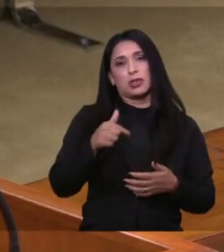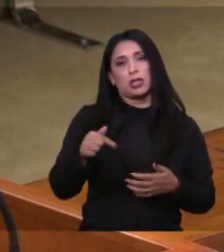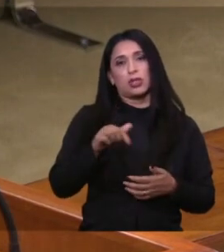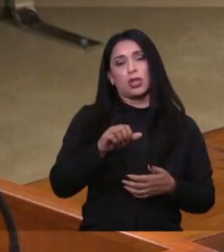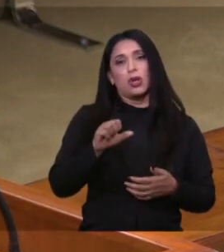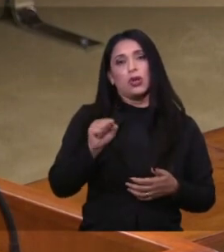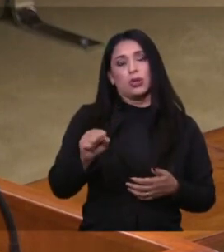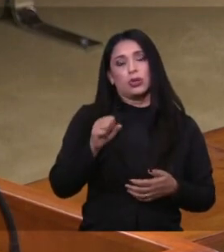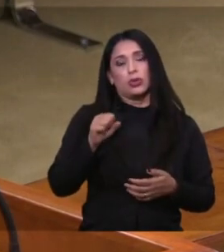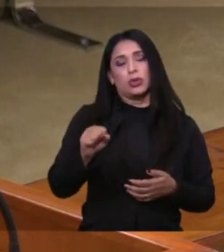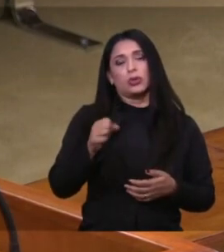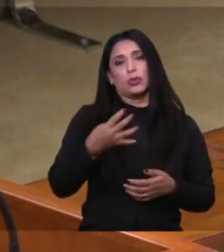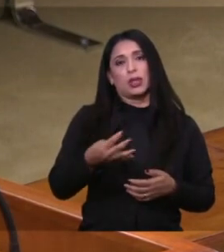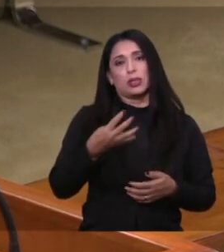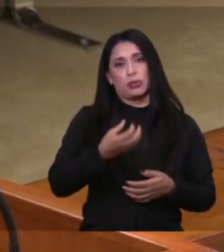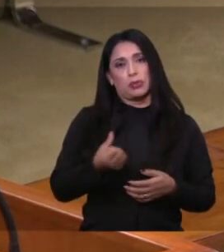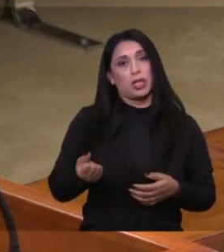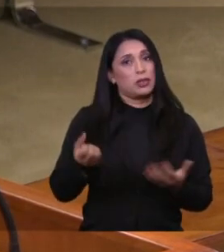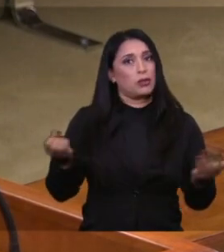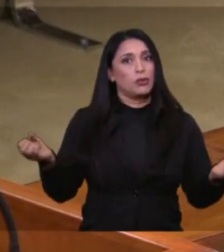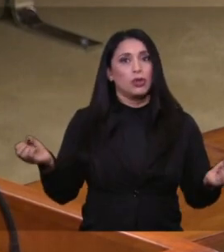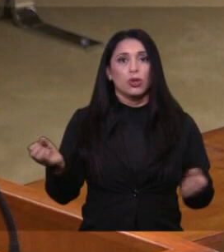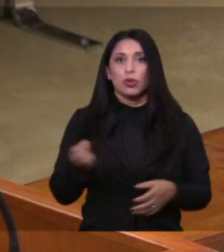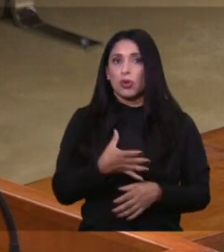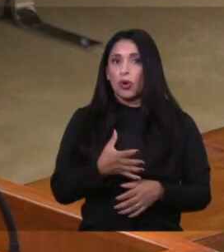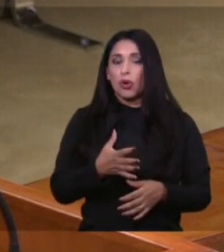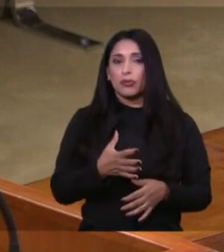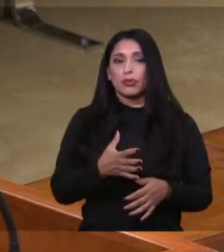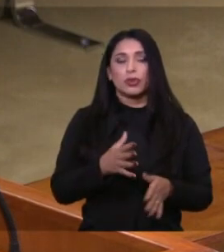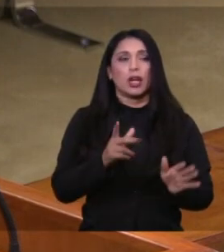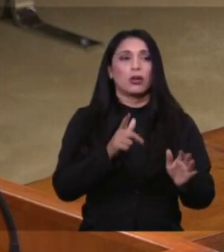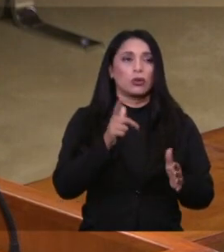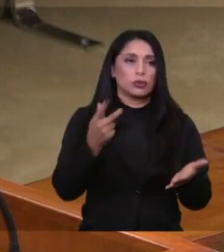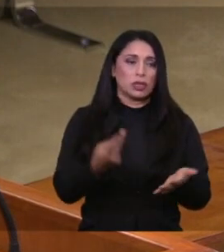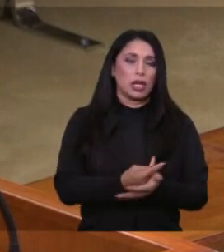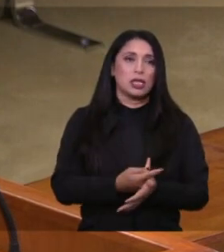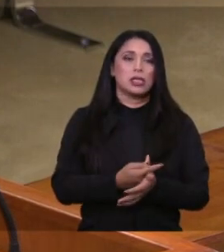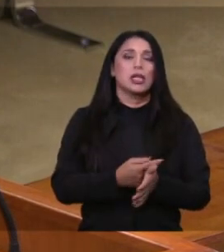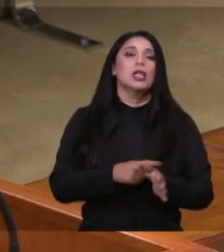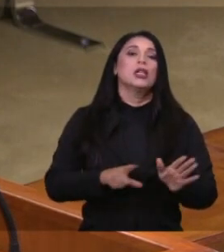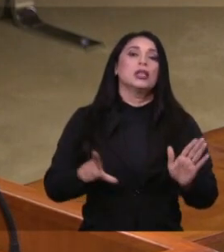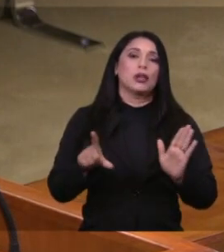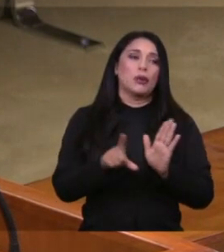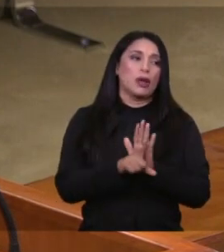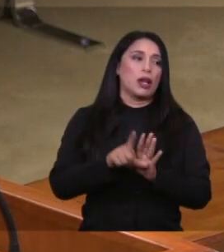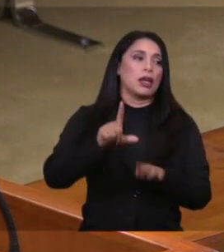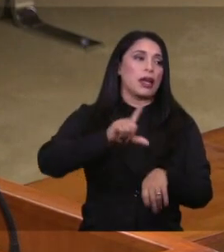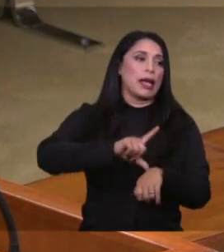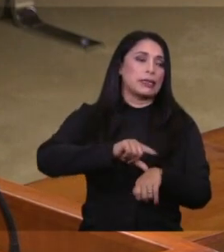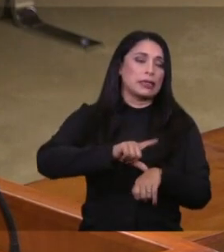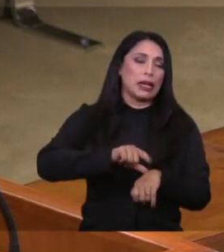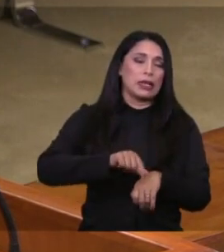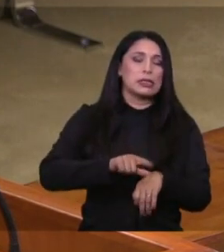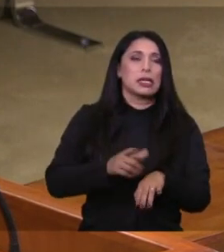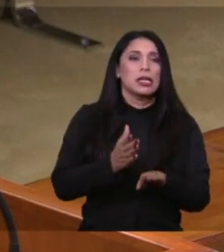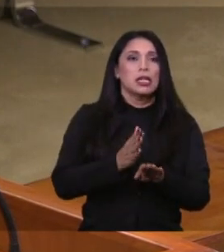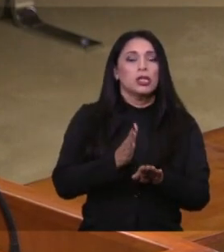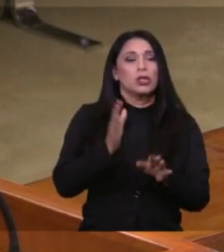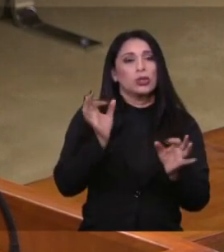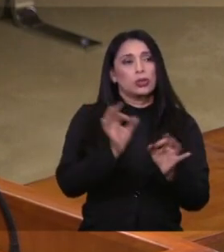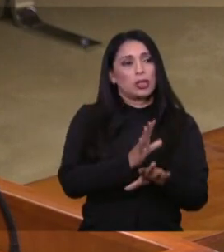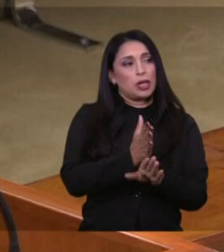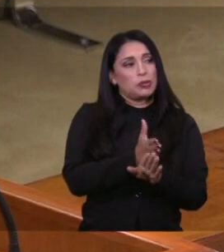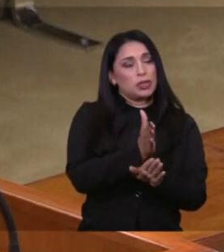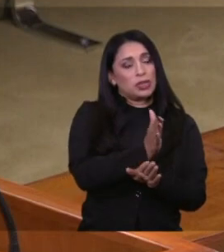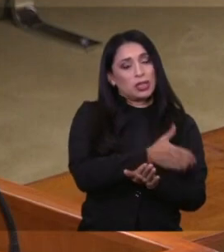578-846. Portanto, não é nova essa situação em que uma tramitação legislativa atrasa e, na verdade, o término anterior chega a um